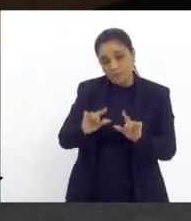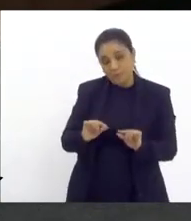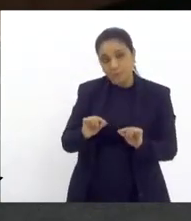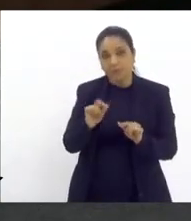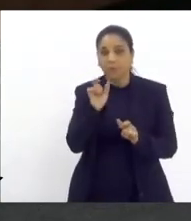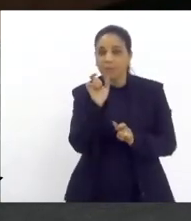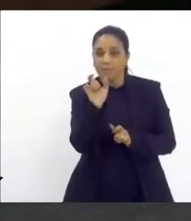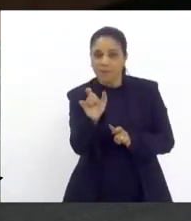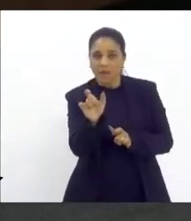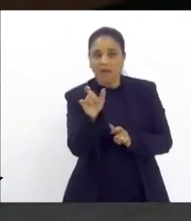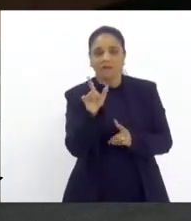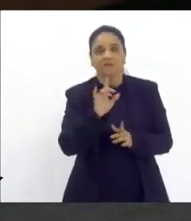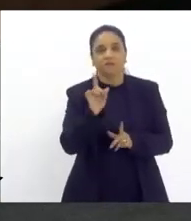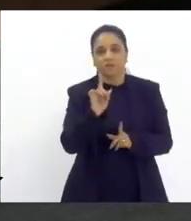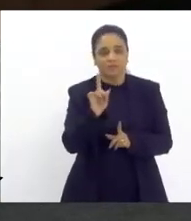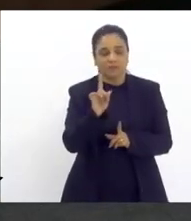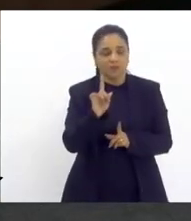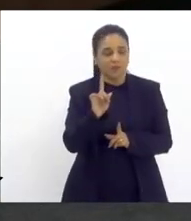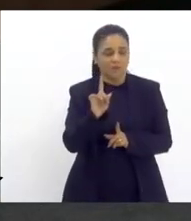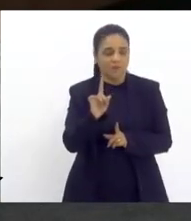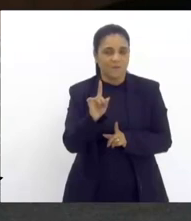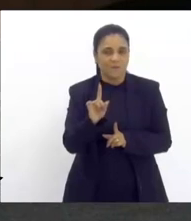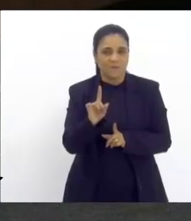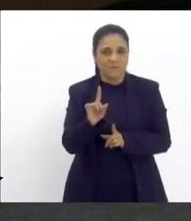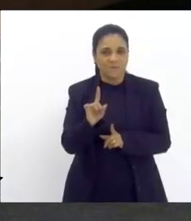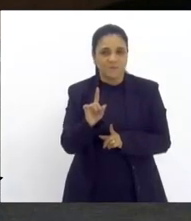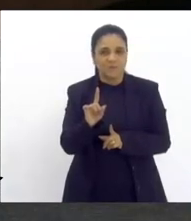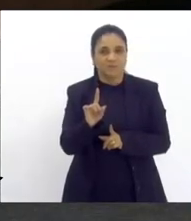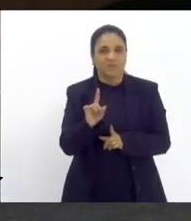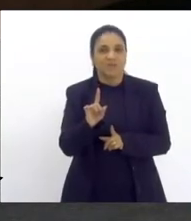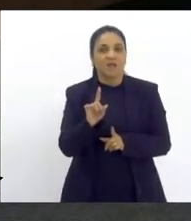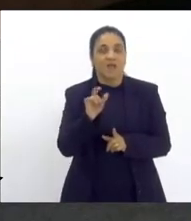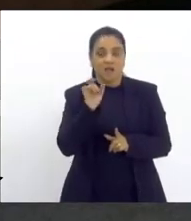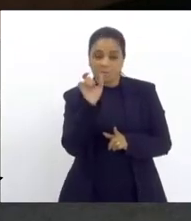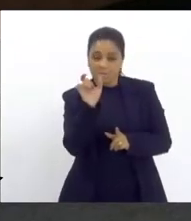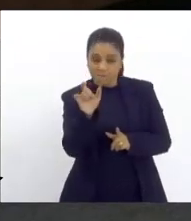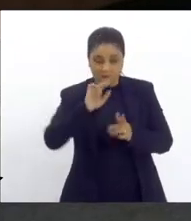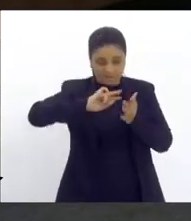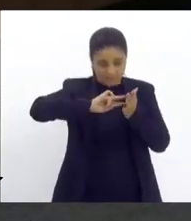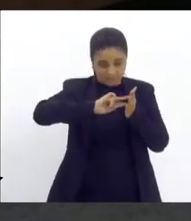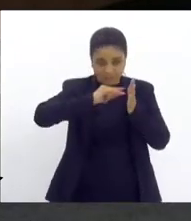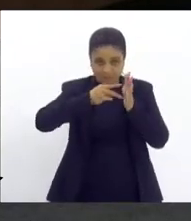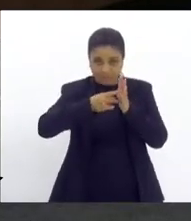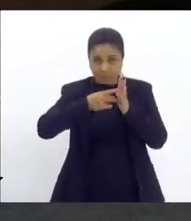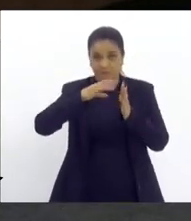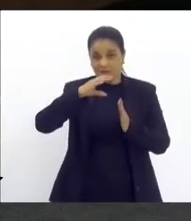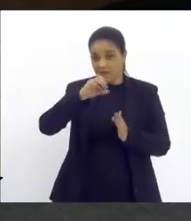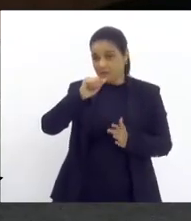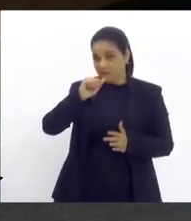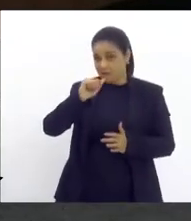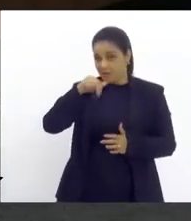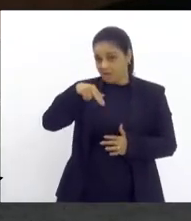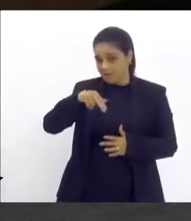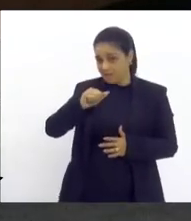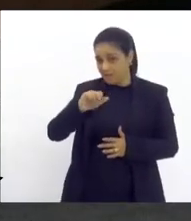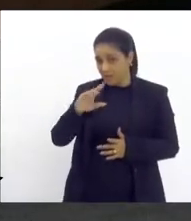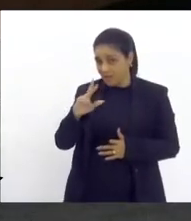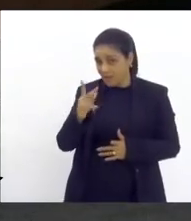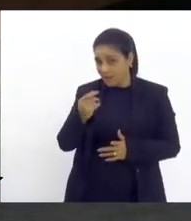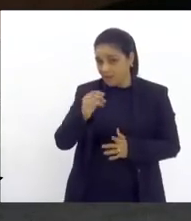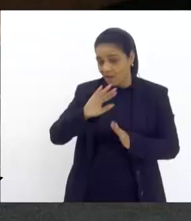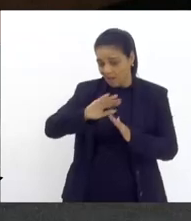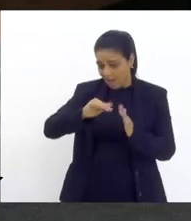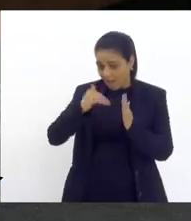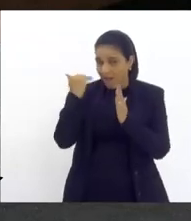que é quem mente não é isso não a literalidade do termo canalha vai além disso e